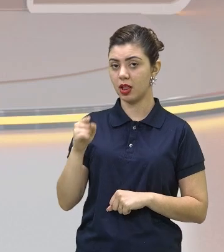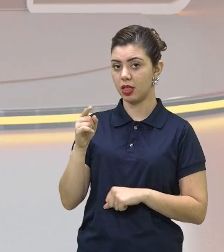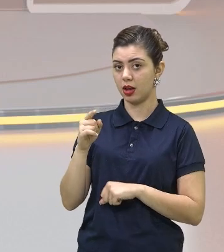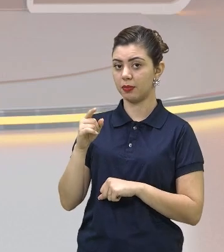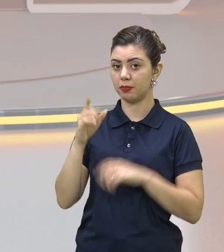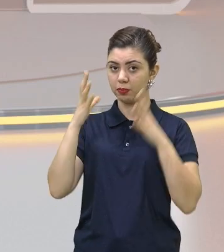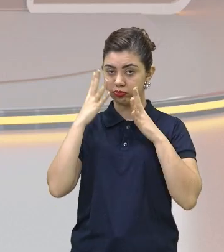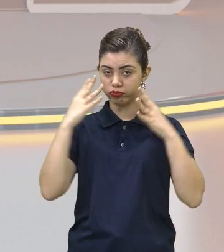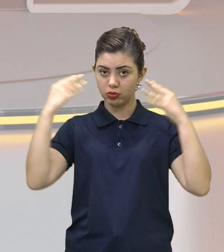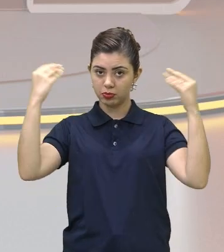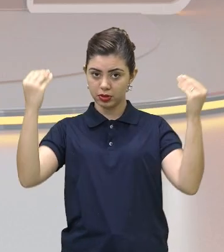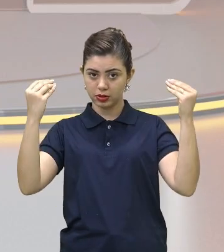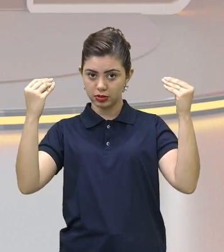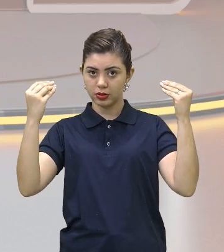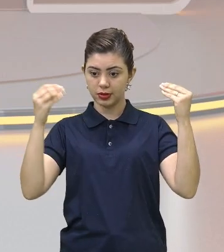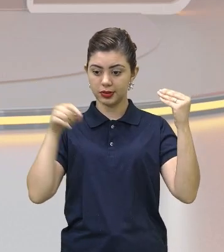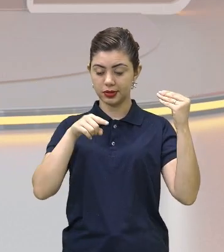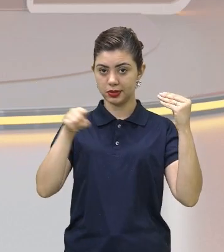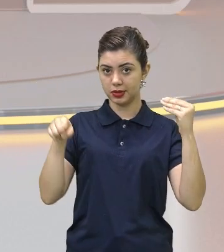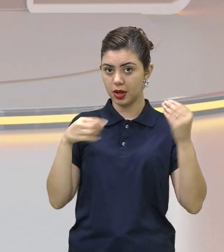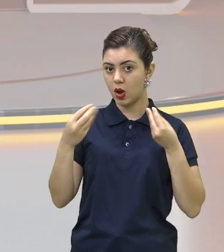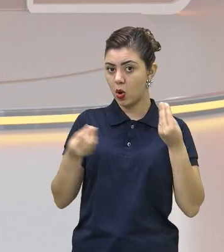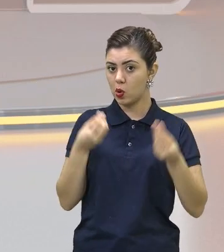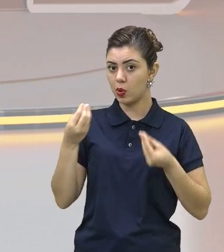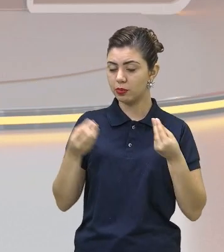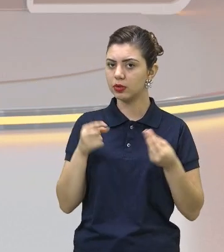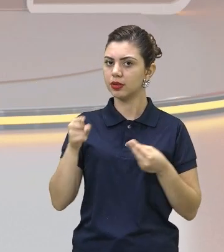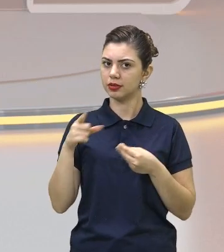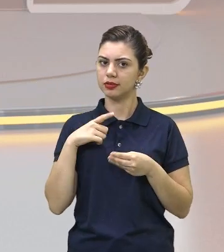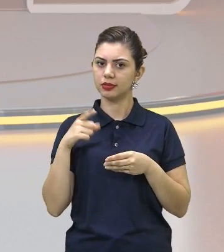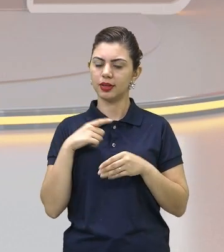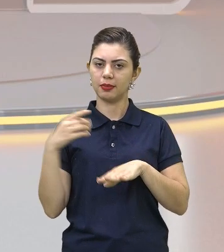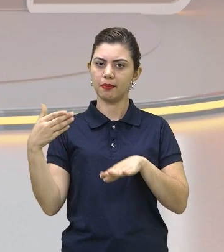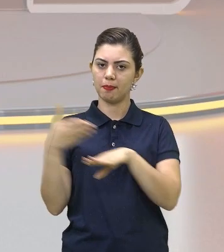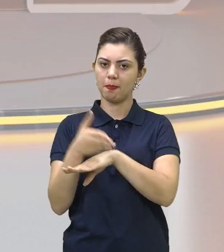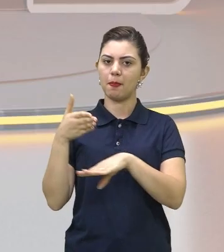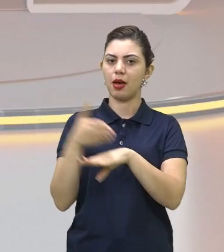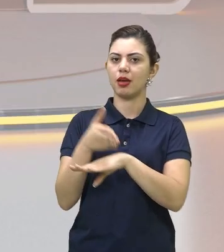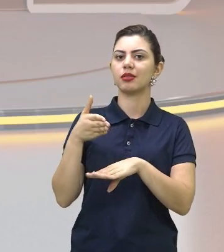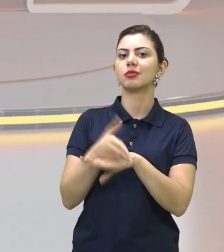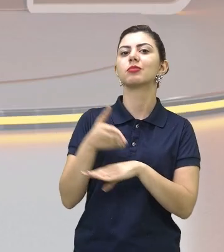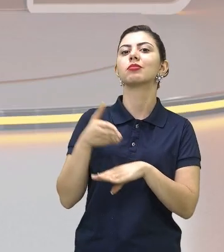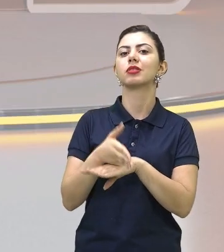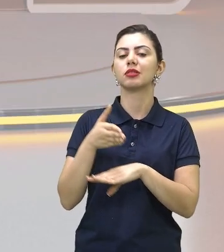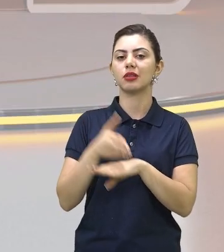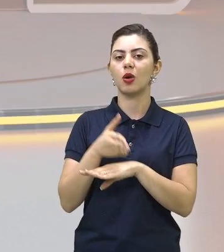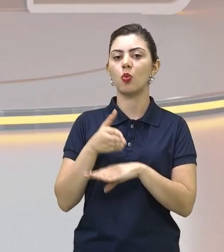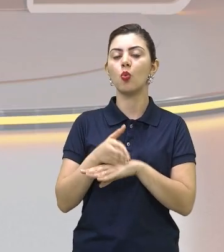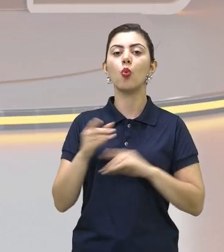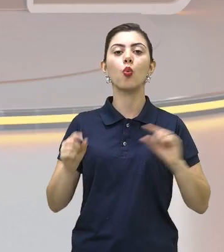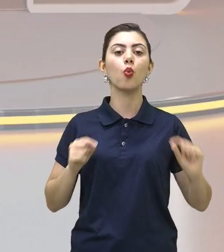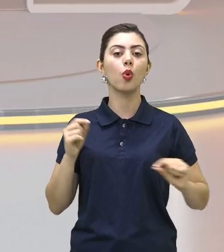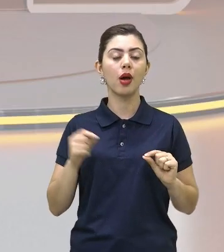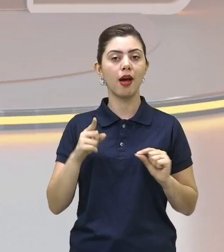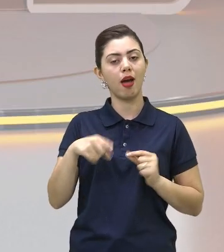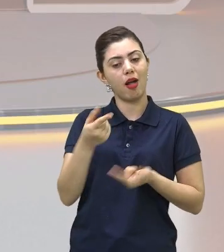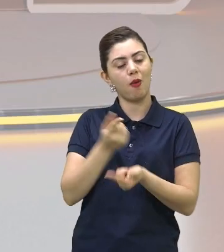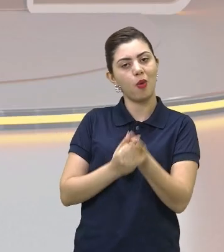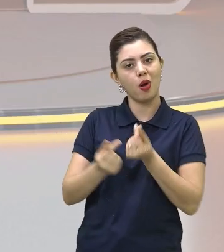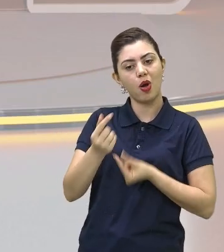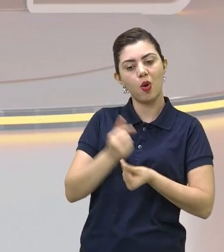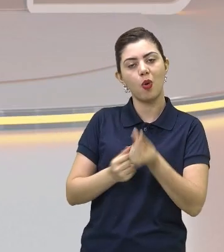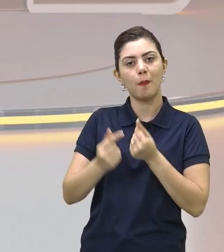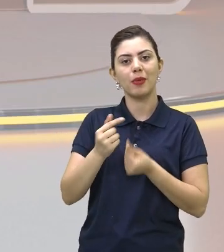holandeses, ou os Países Baixos, eles participavam, então, ali dessa parte do comércio